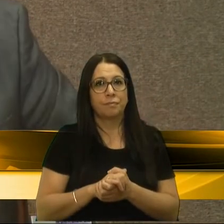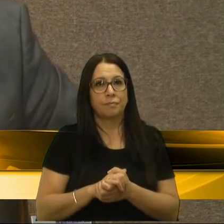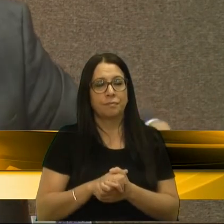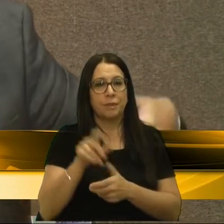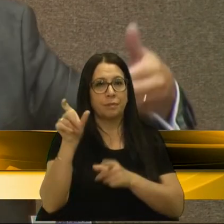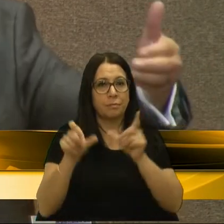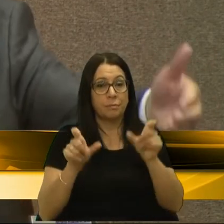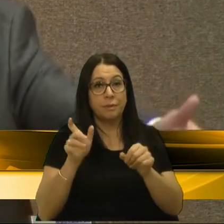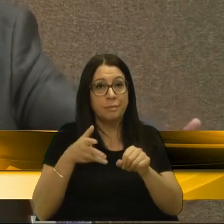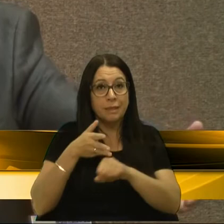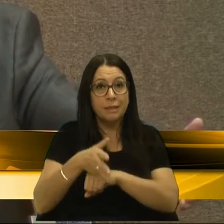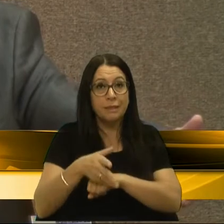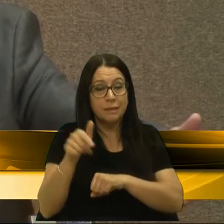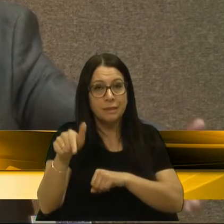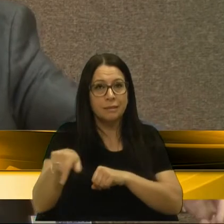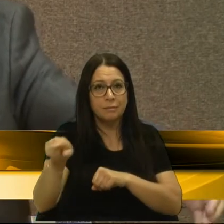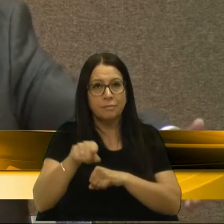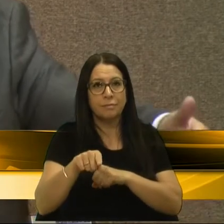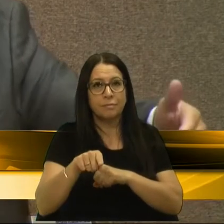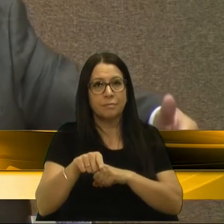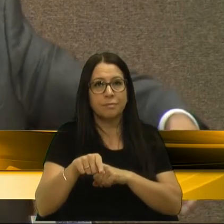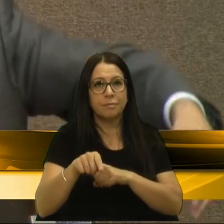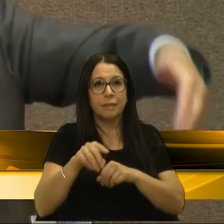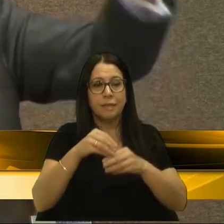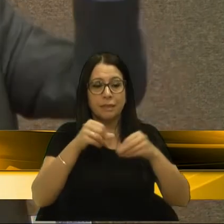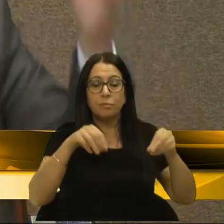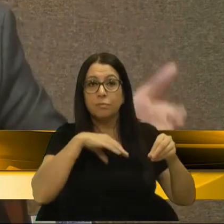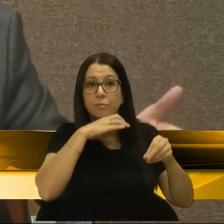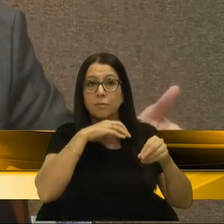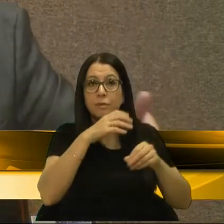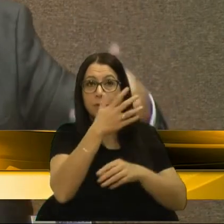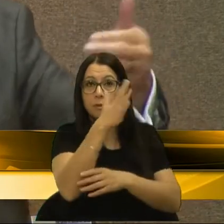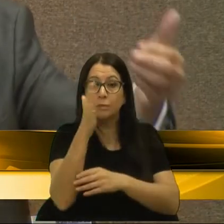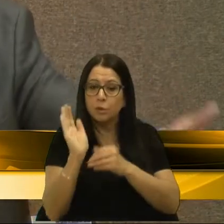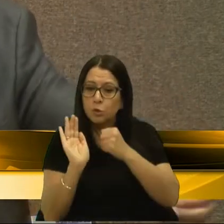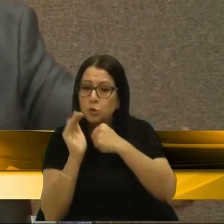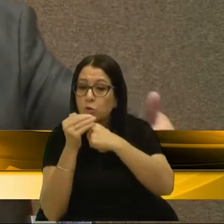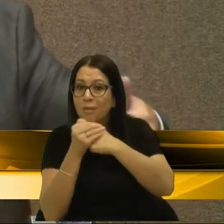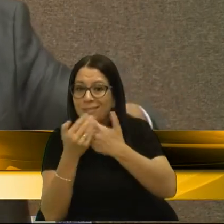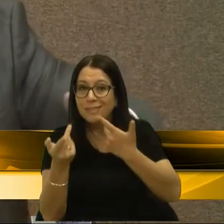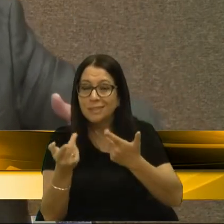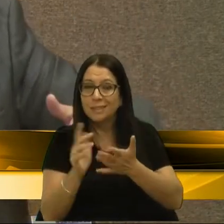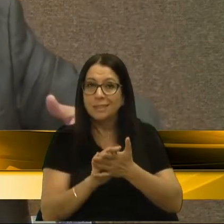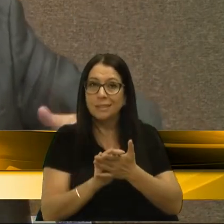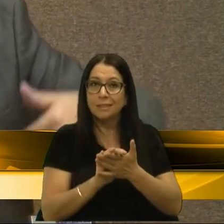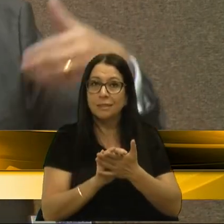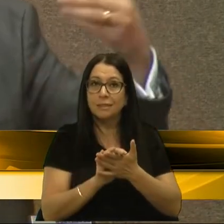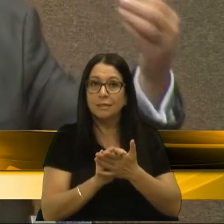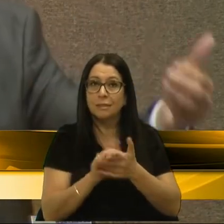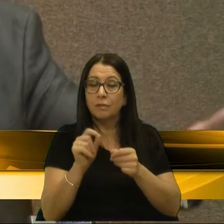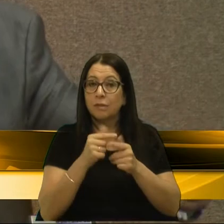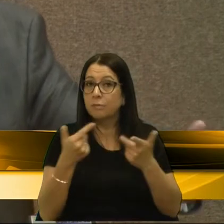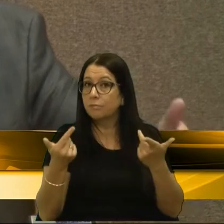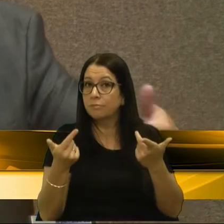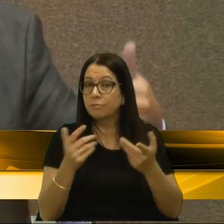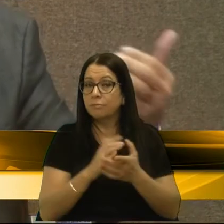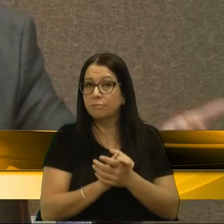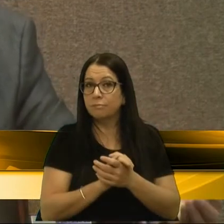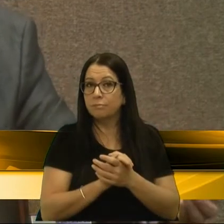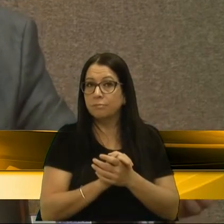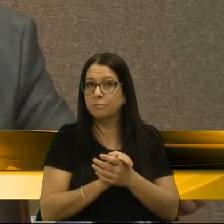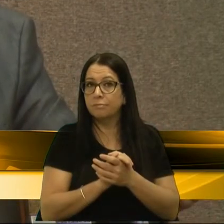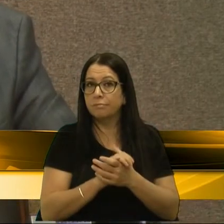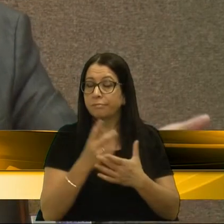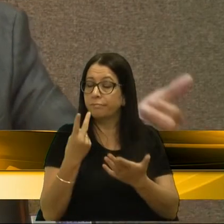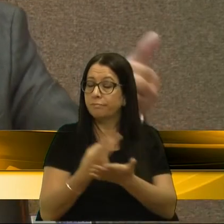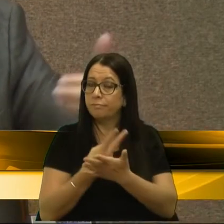indivíduos poder entrar dentro deste lote, neste mato alto, se esconder para agir de uma forma